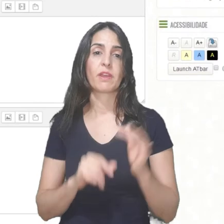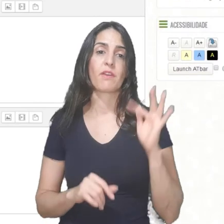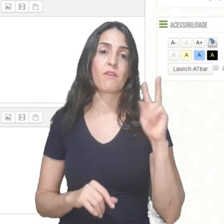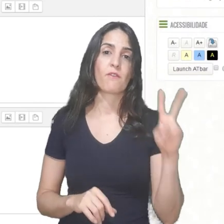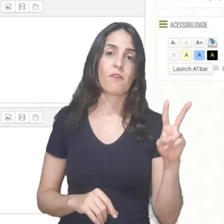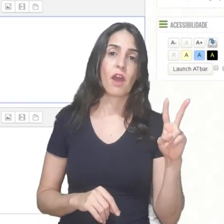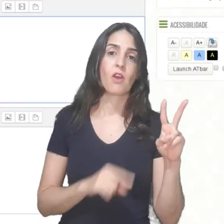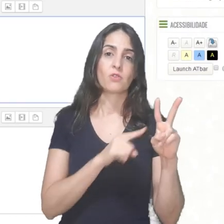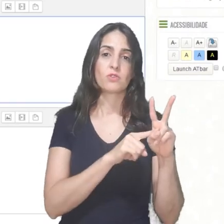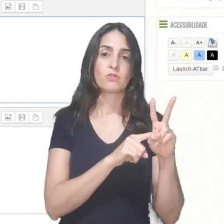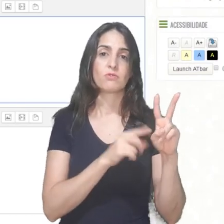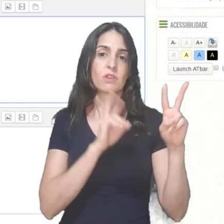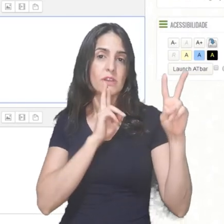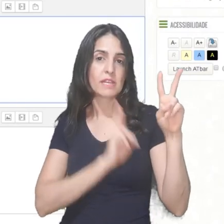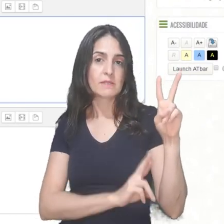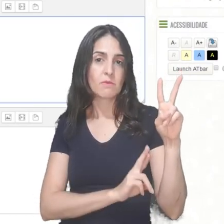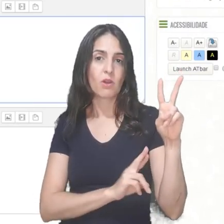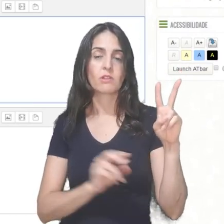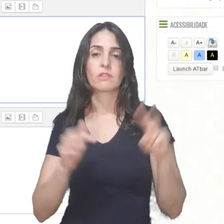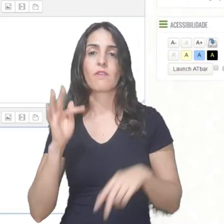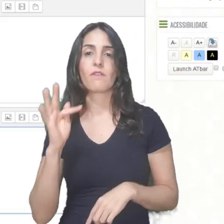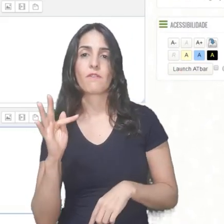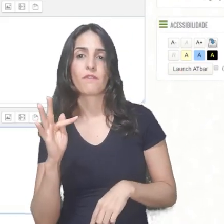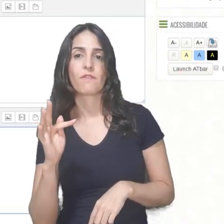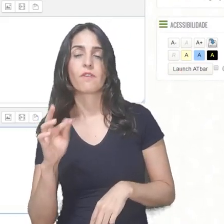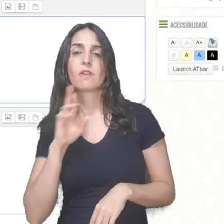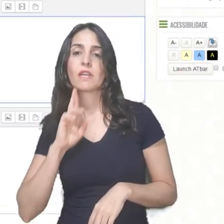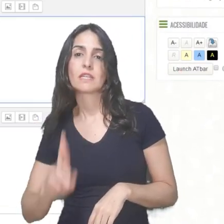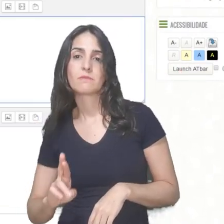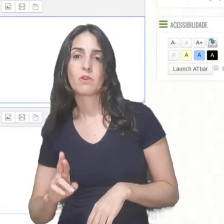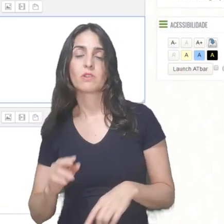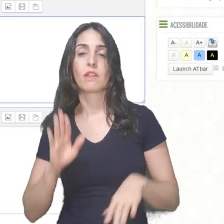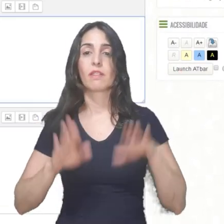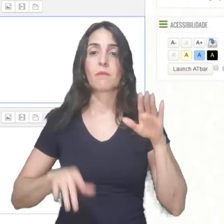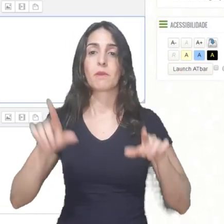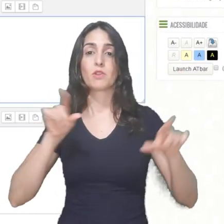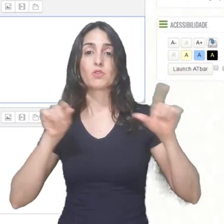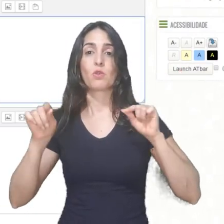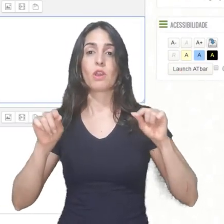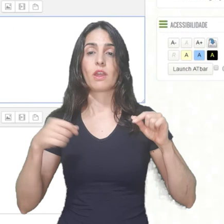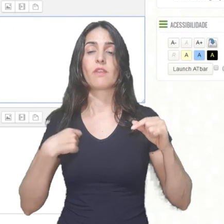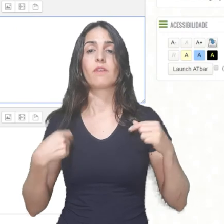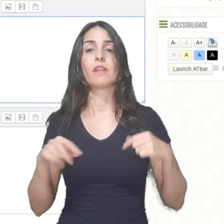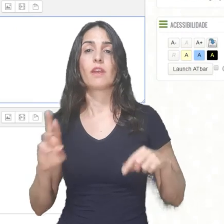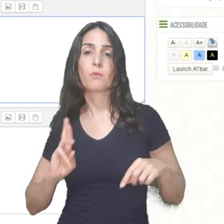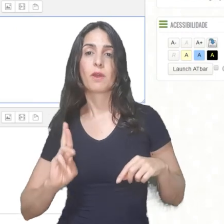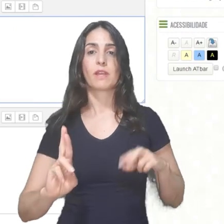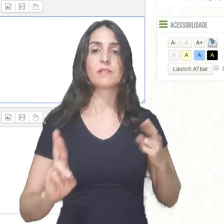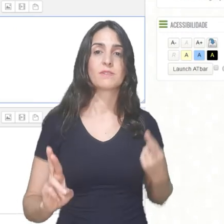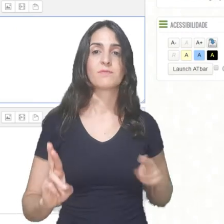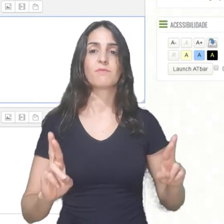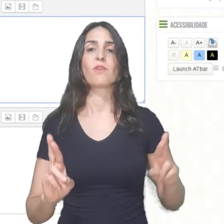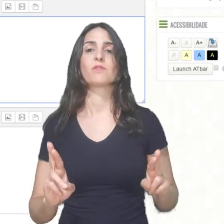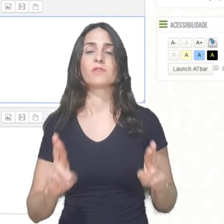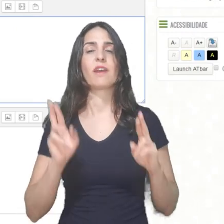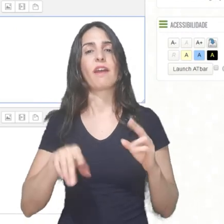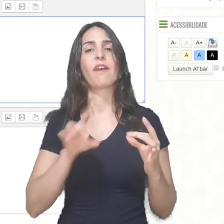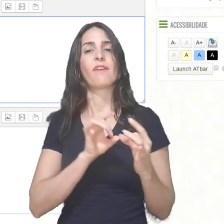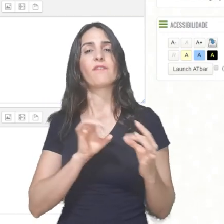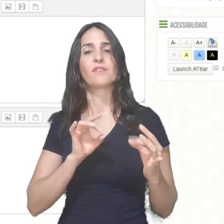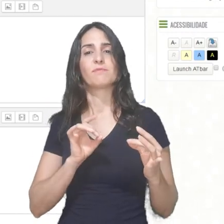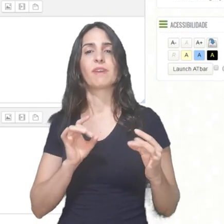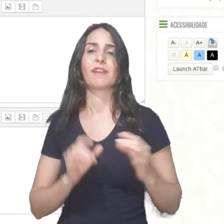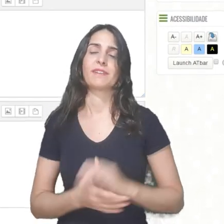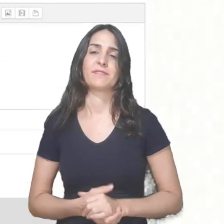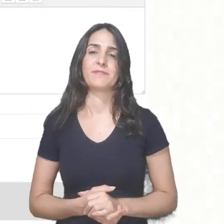para a opção verdadeiro ou um feedback para a opção falso. Dependendo da resposta do aluno, ele vai receber um tipo de